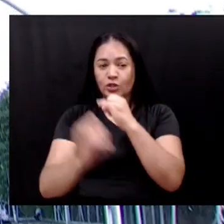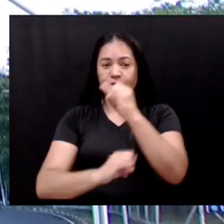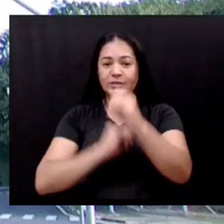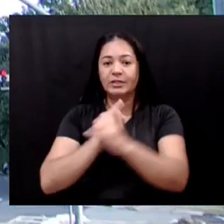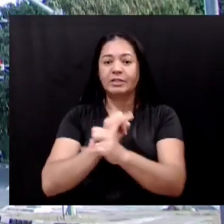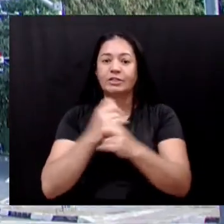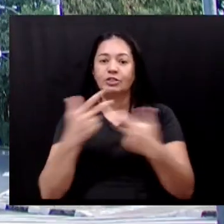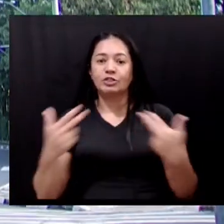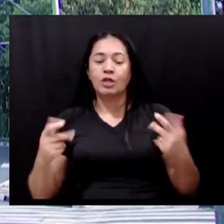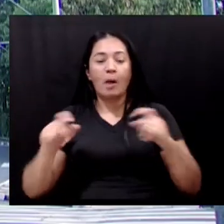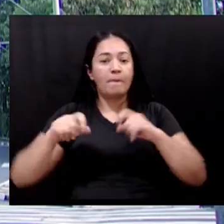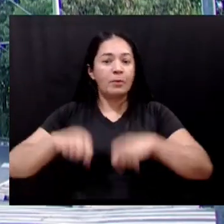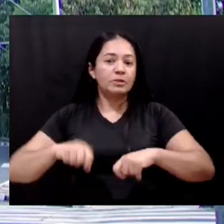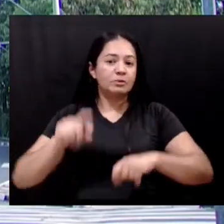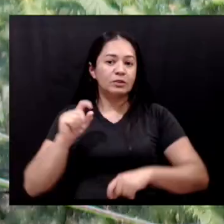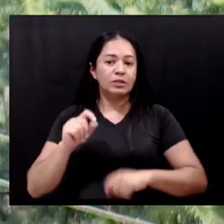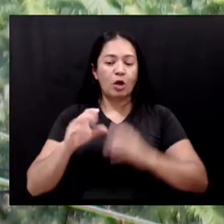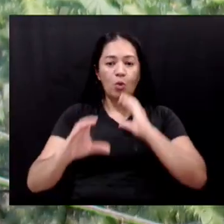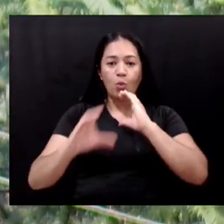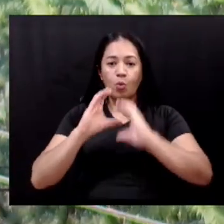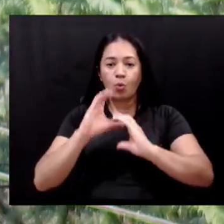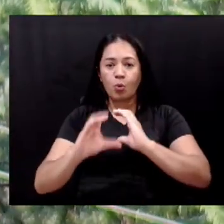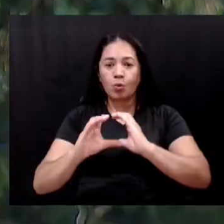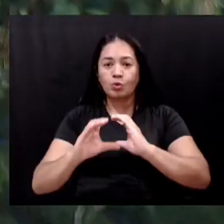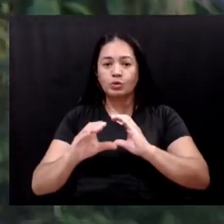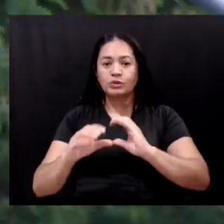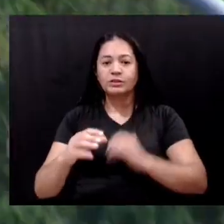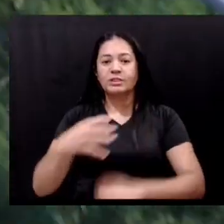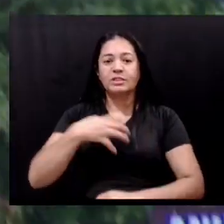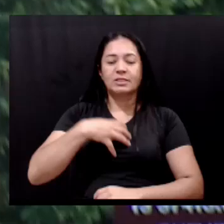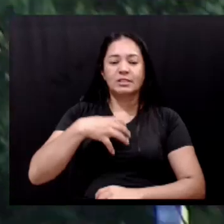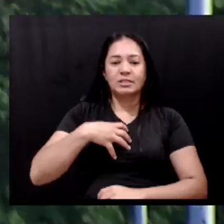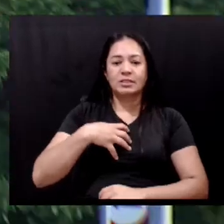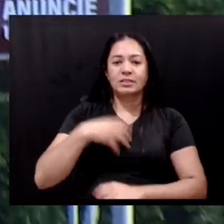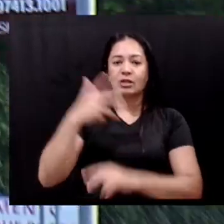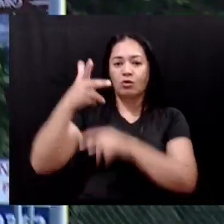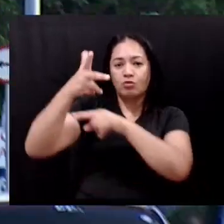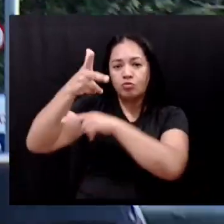a comunicação entre sensores, câmeras e centrais